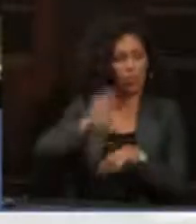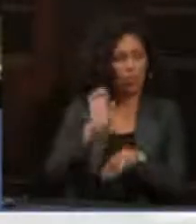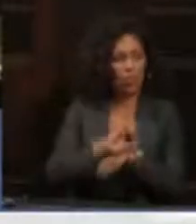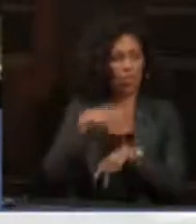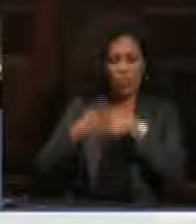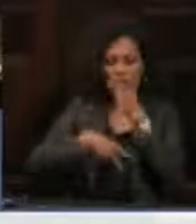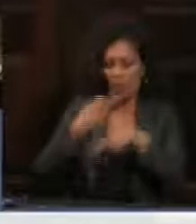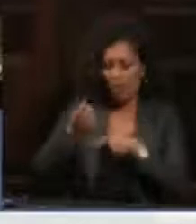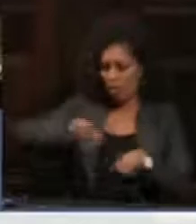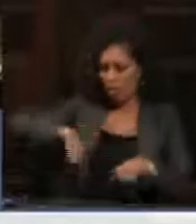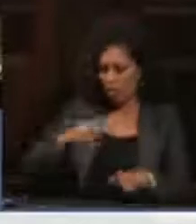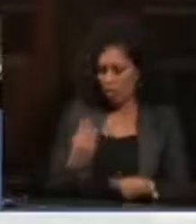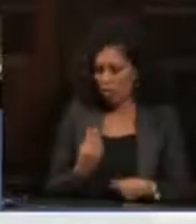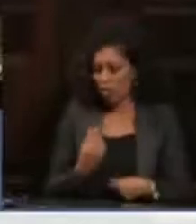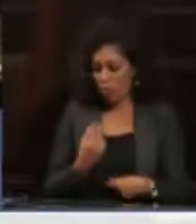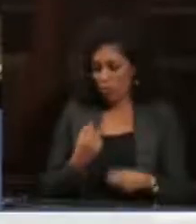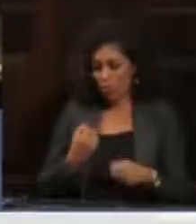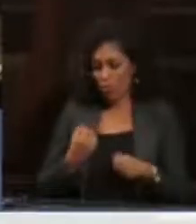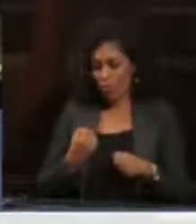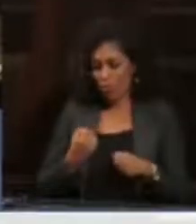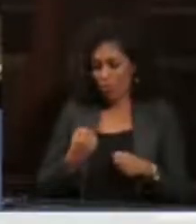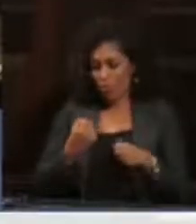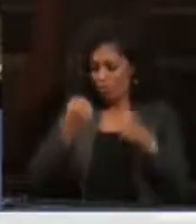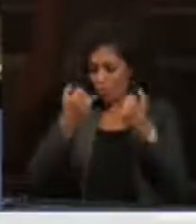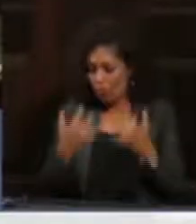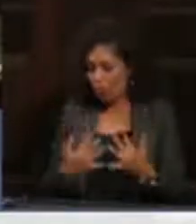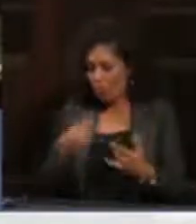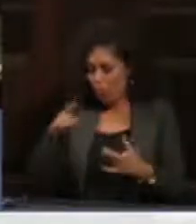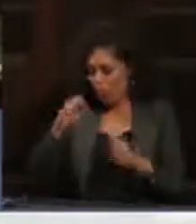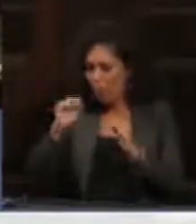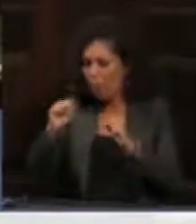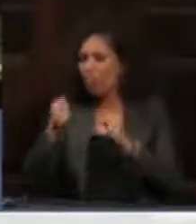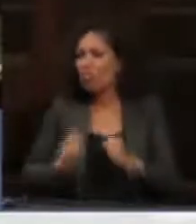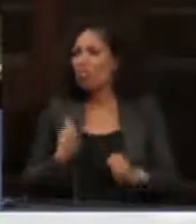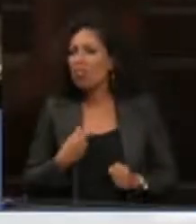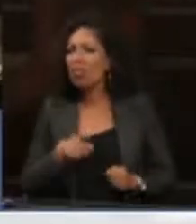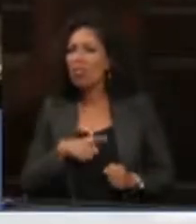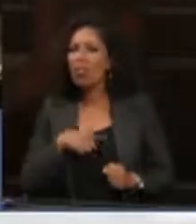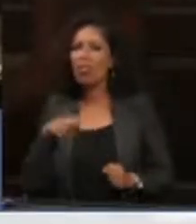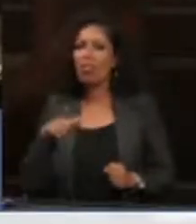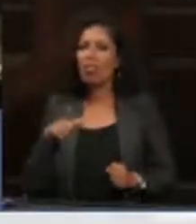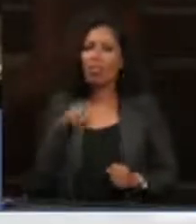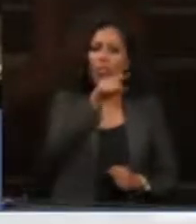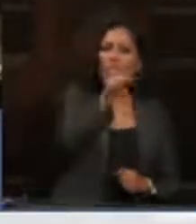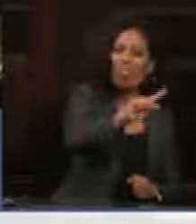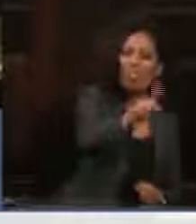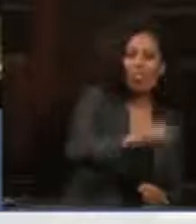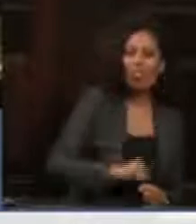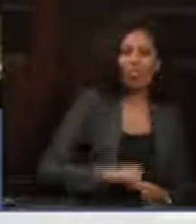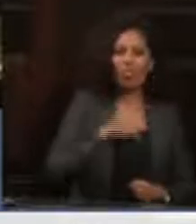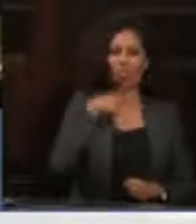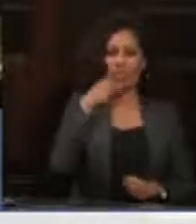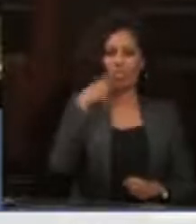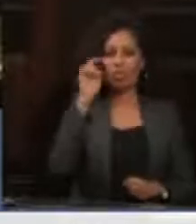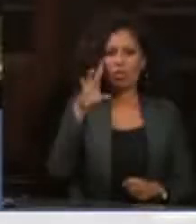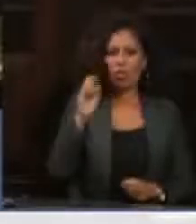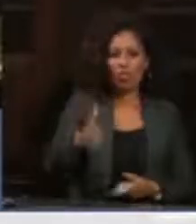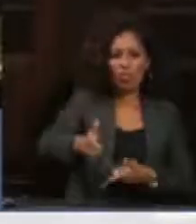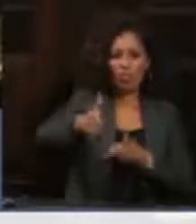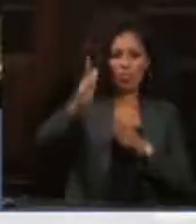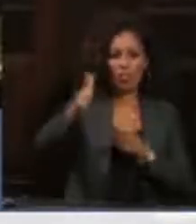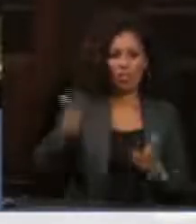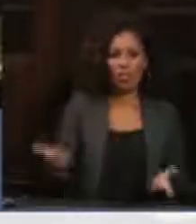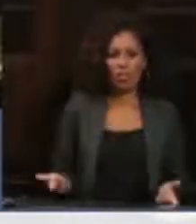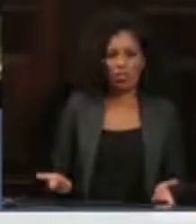pode viver e quem não deve. Não só no poder da bala, do fuzil,